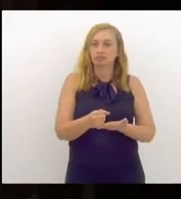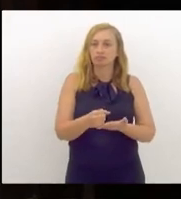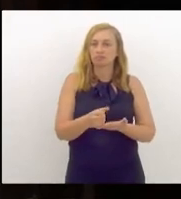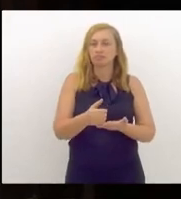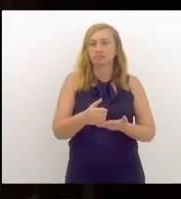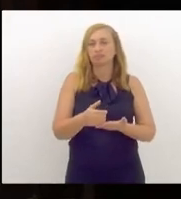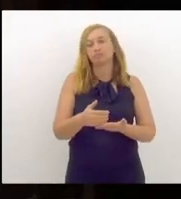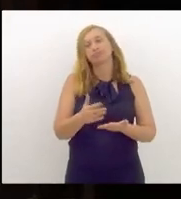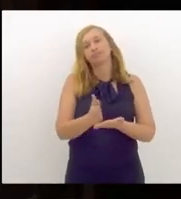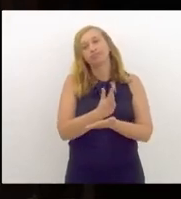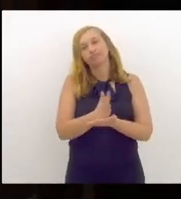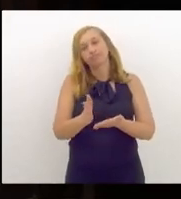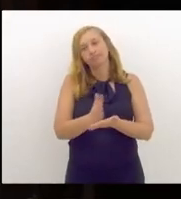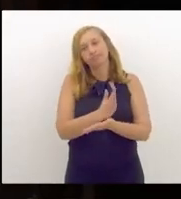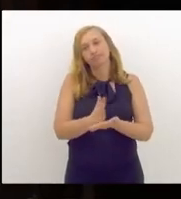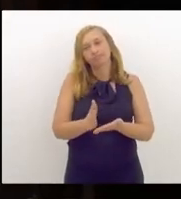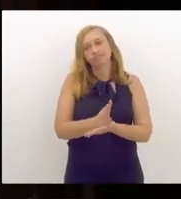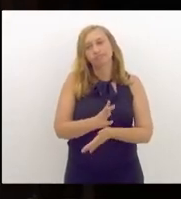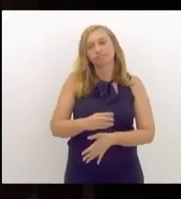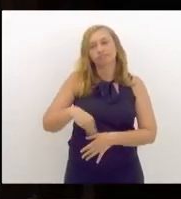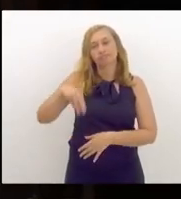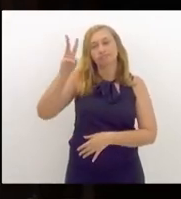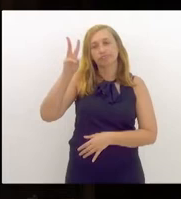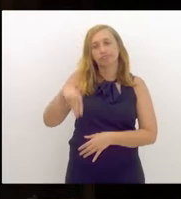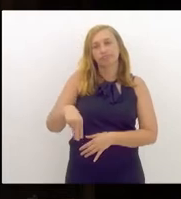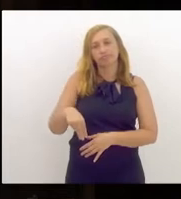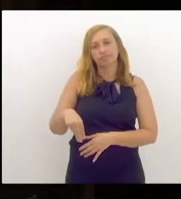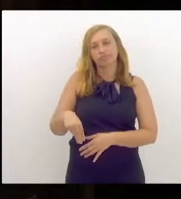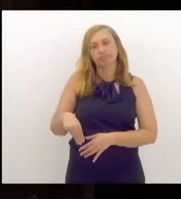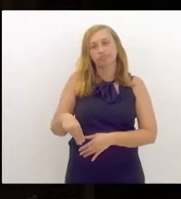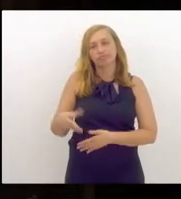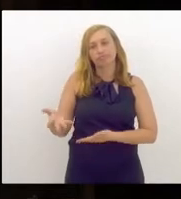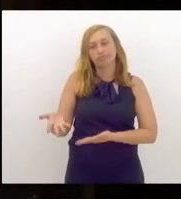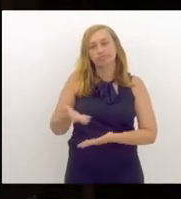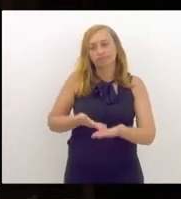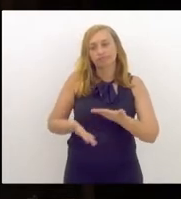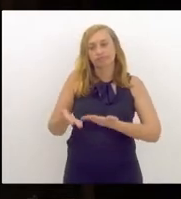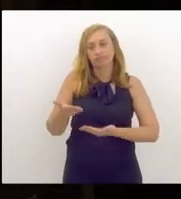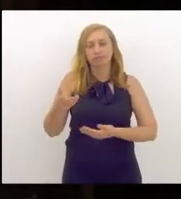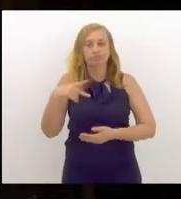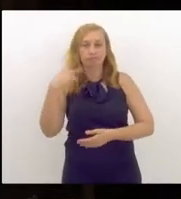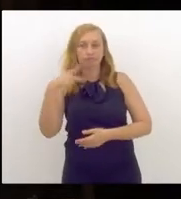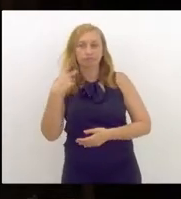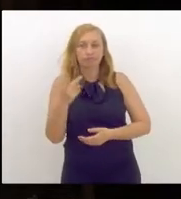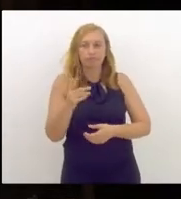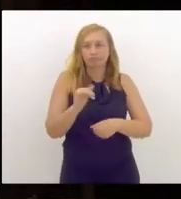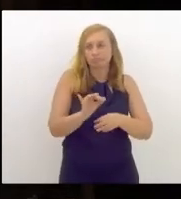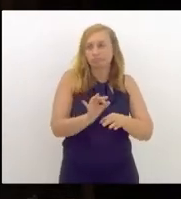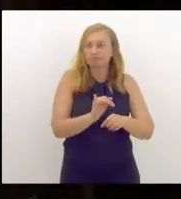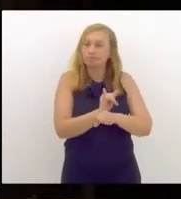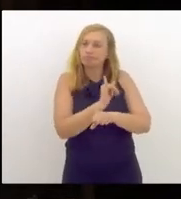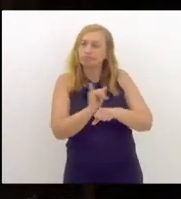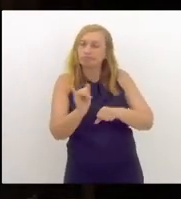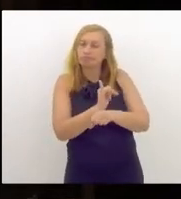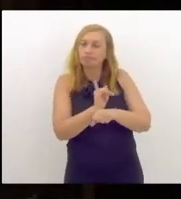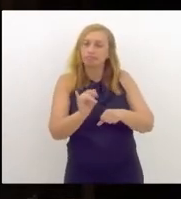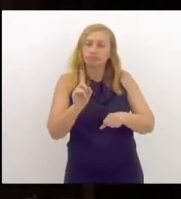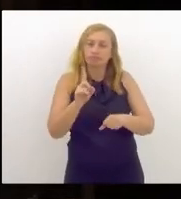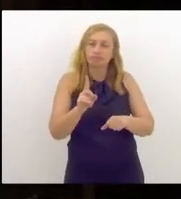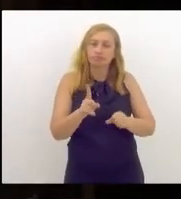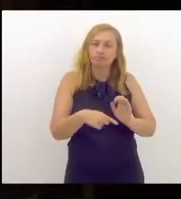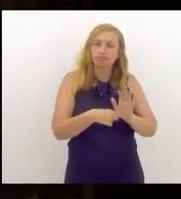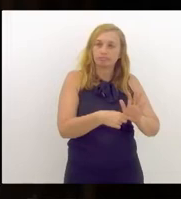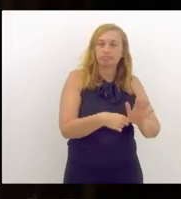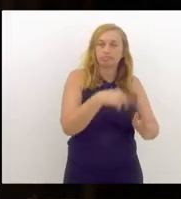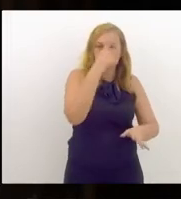vezes a quem interessa numa parceria política Numa articulação local e não aos trabalhadores Então